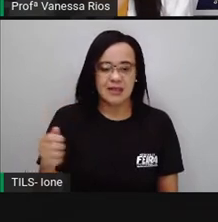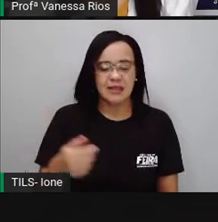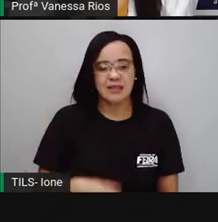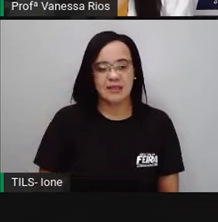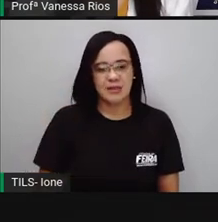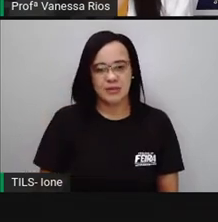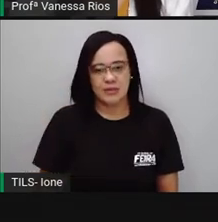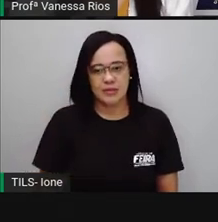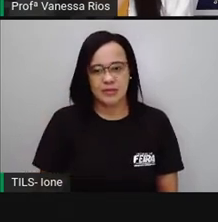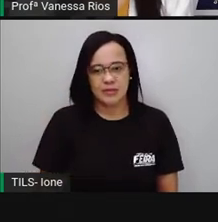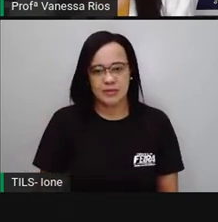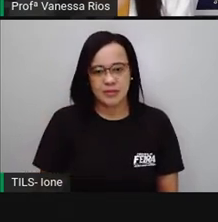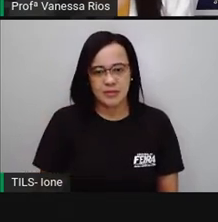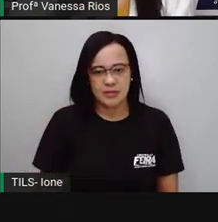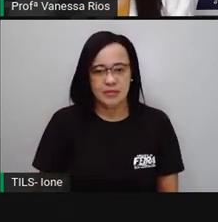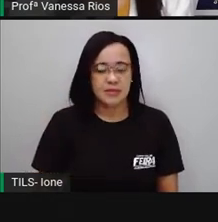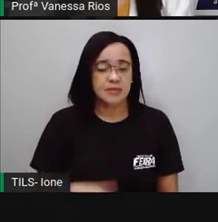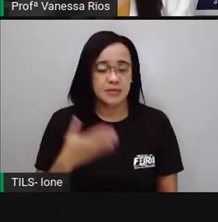E aí, a Pro traz o